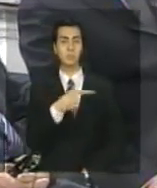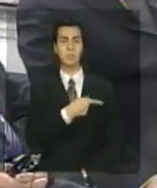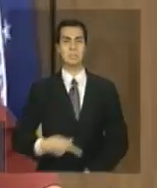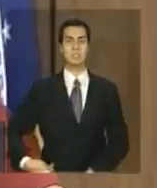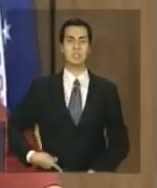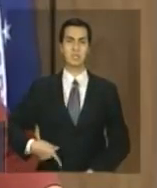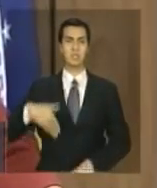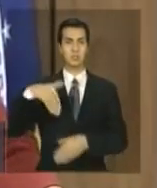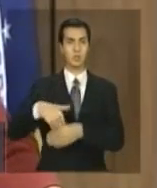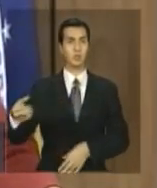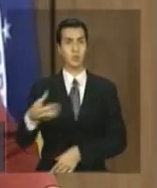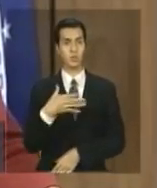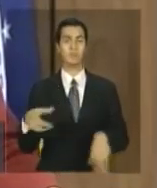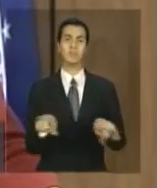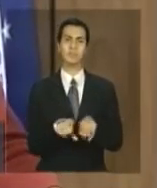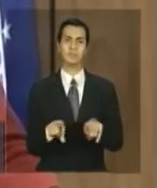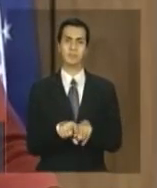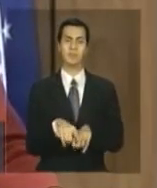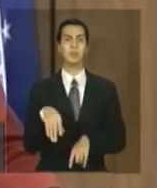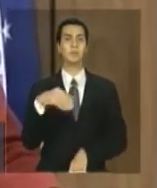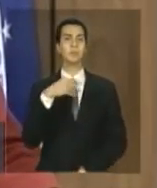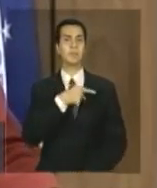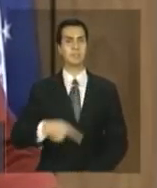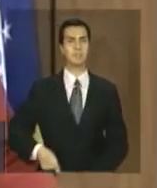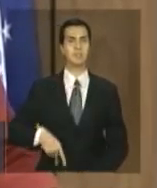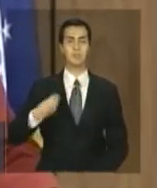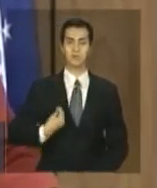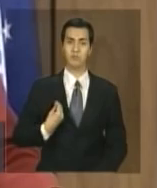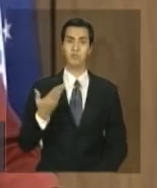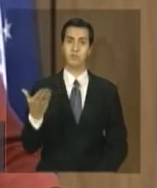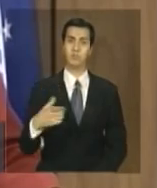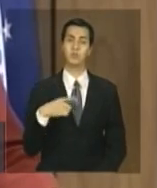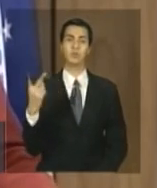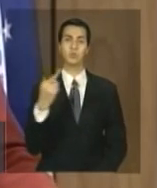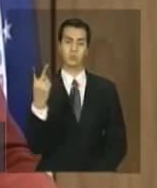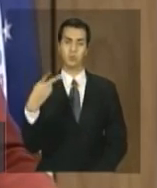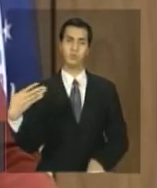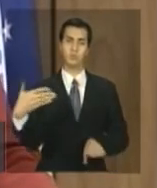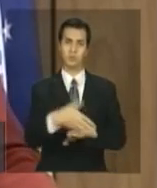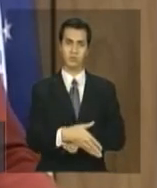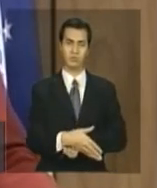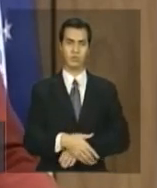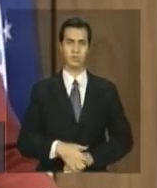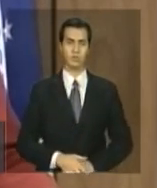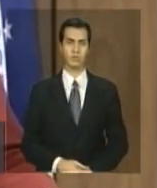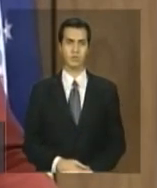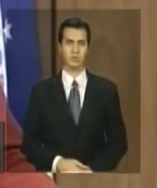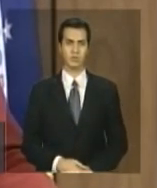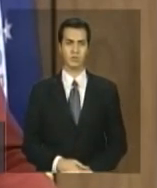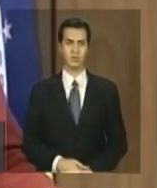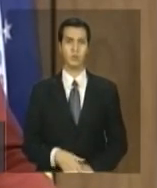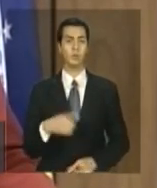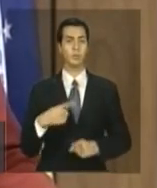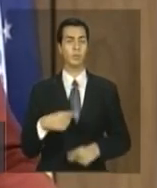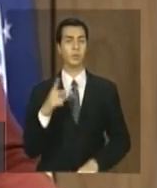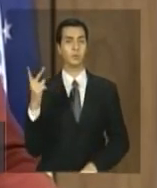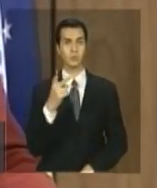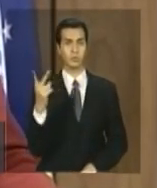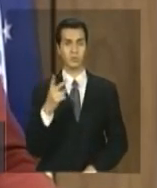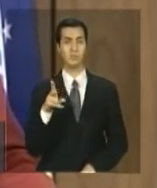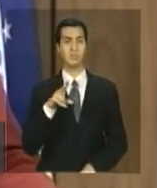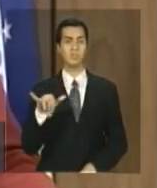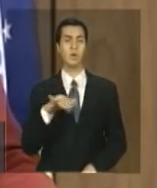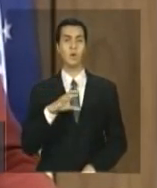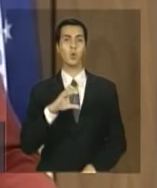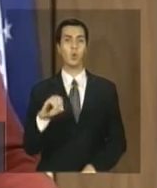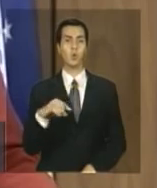a atual presidenta, Tarja Halonen, que virá ao Brasil na condição de co-chefe do painel de